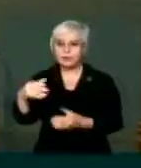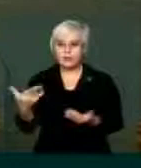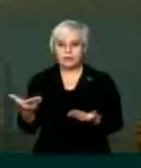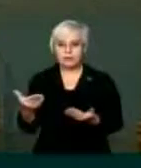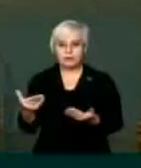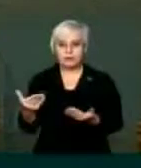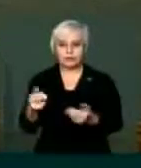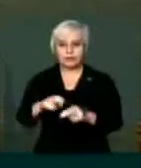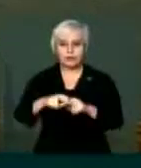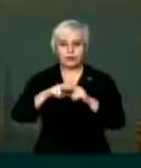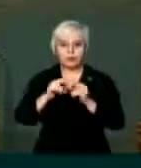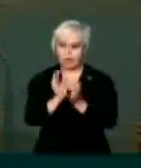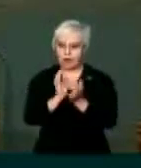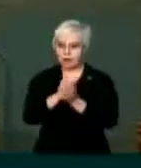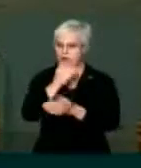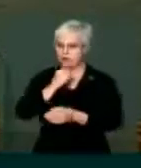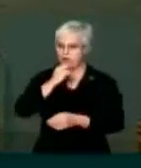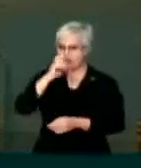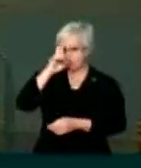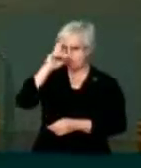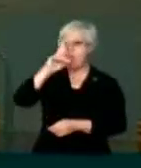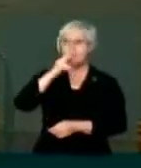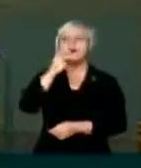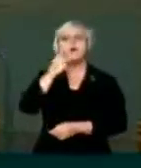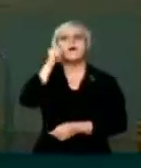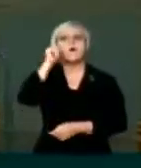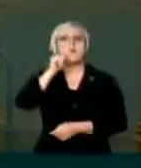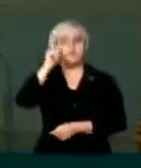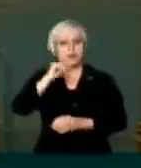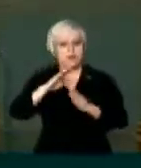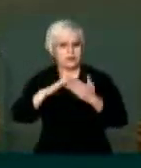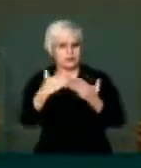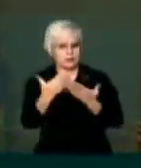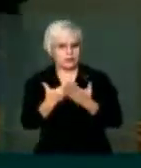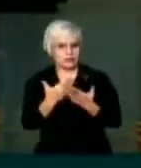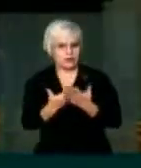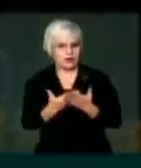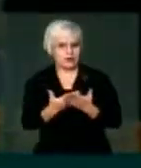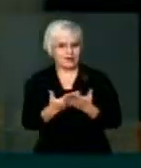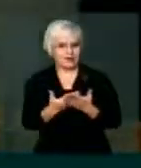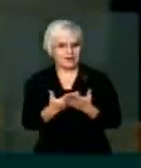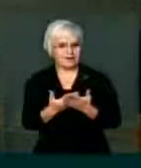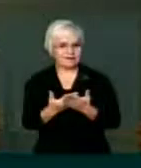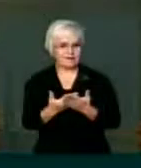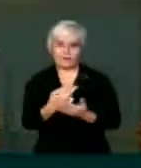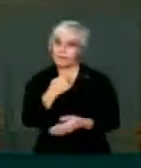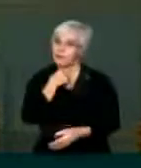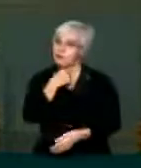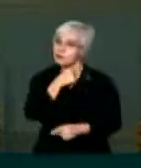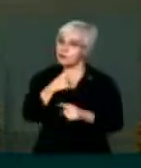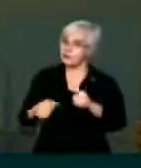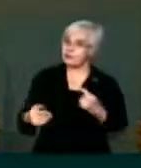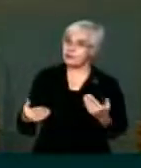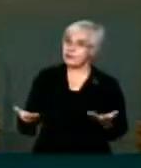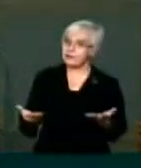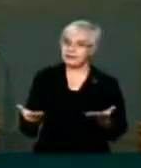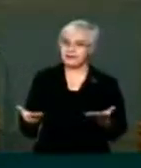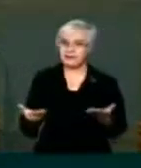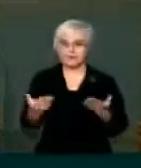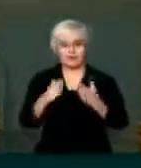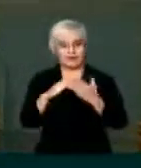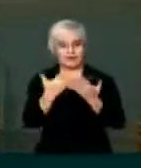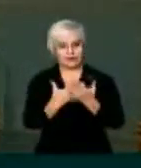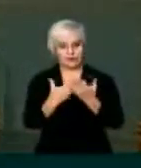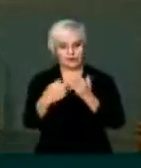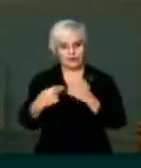pensavam os patriarcas que mulher na escola era bilhete para namorado certo. Então, sem dúvida, a escola no